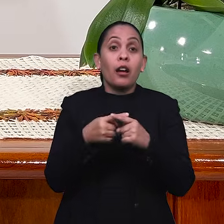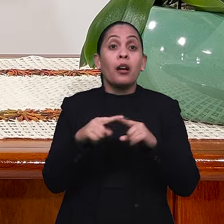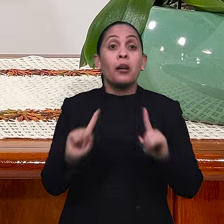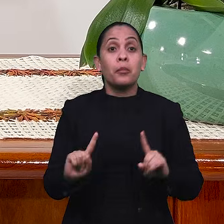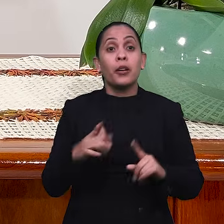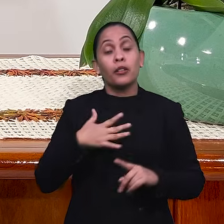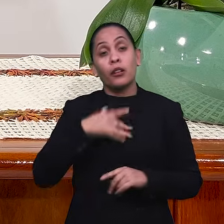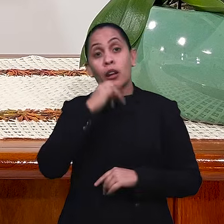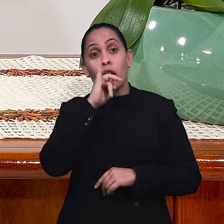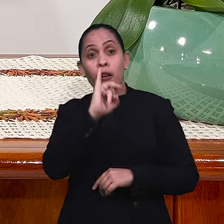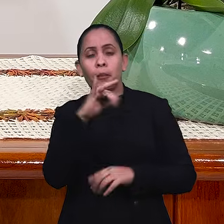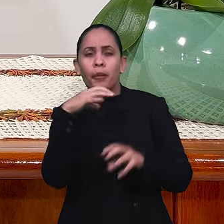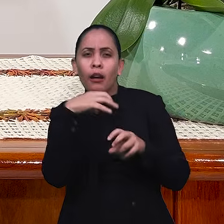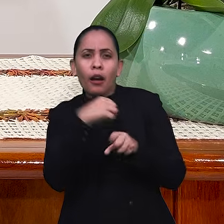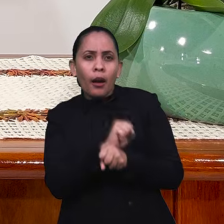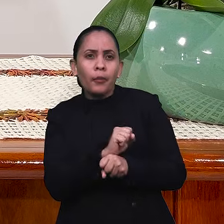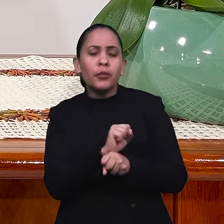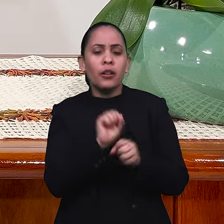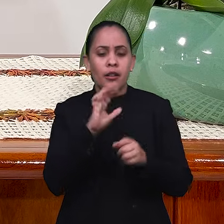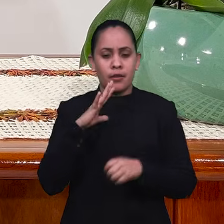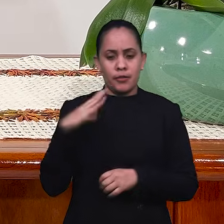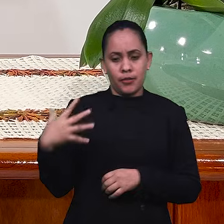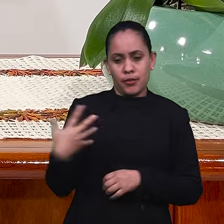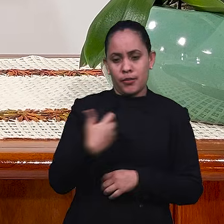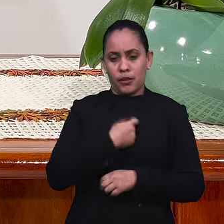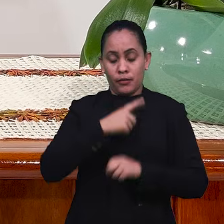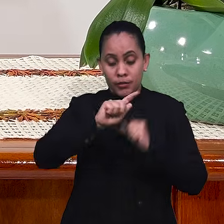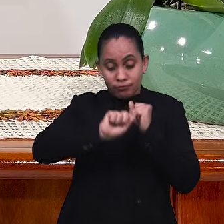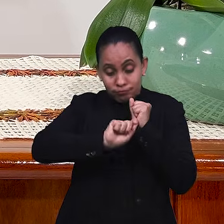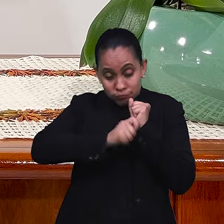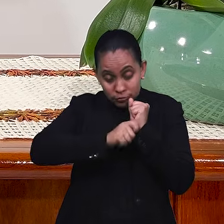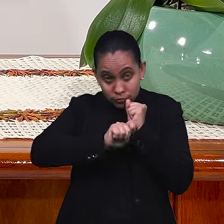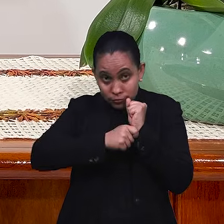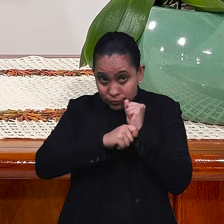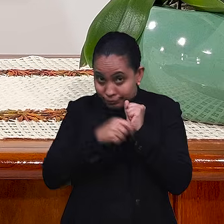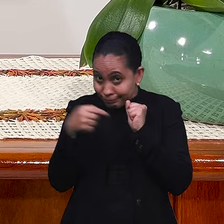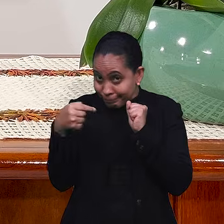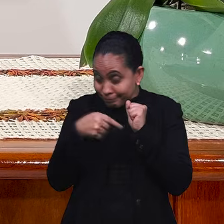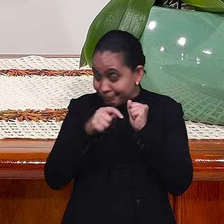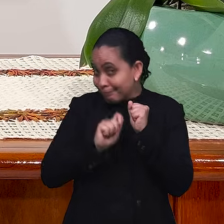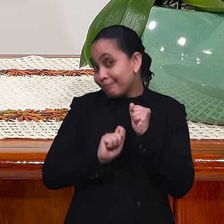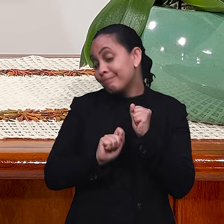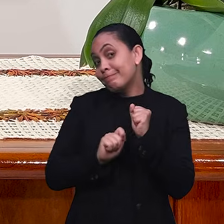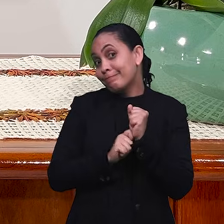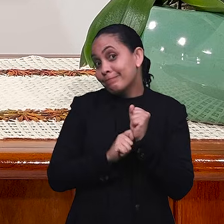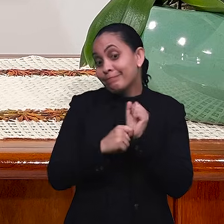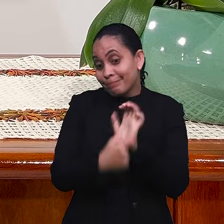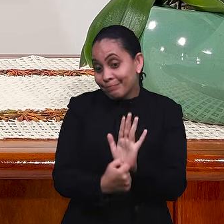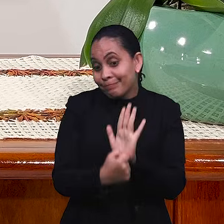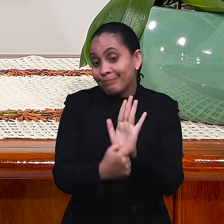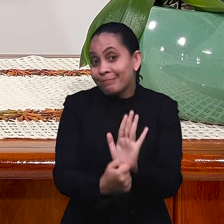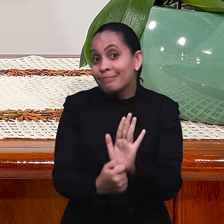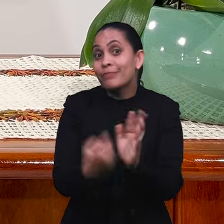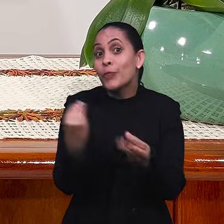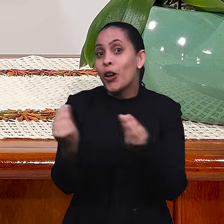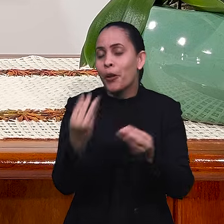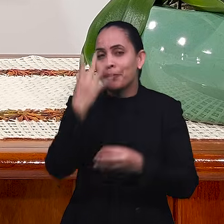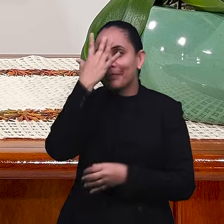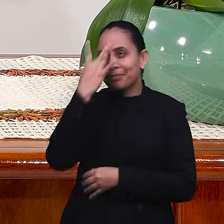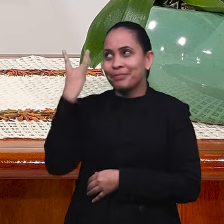diria, resumidamente, que a salvação é um mistério que nos foi revelado pelo Espírito